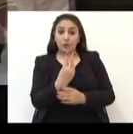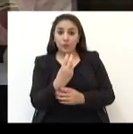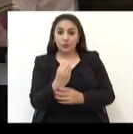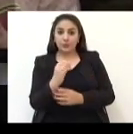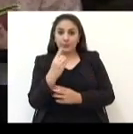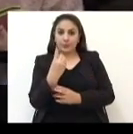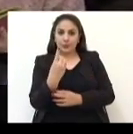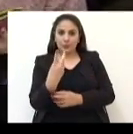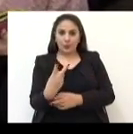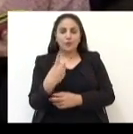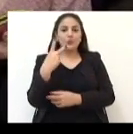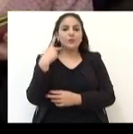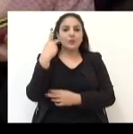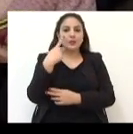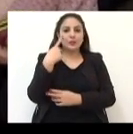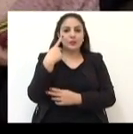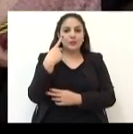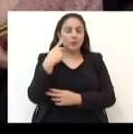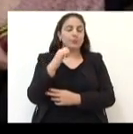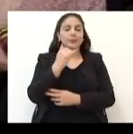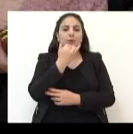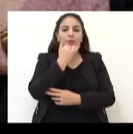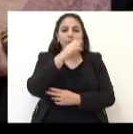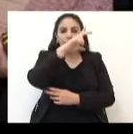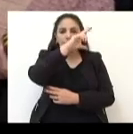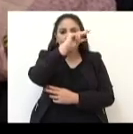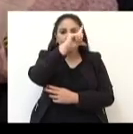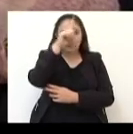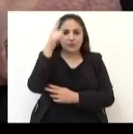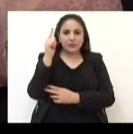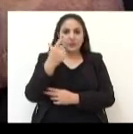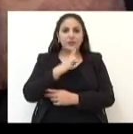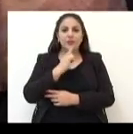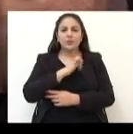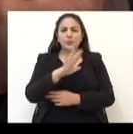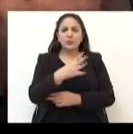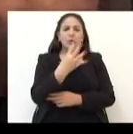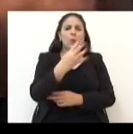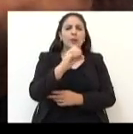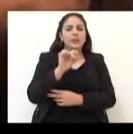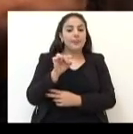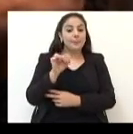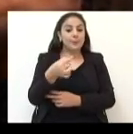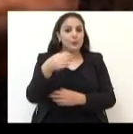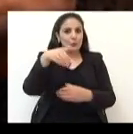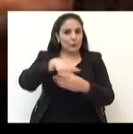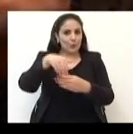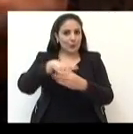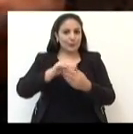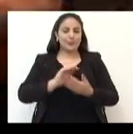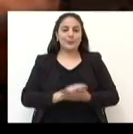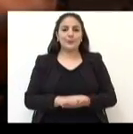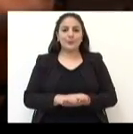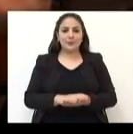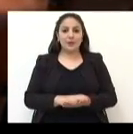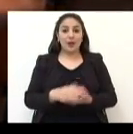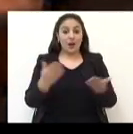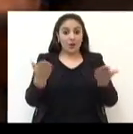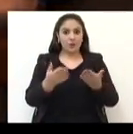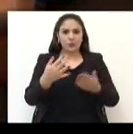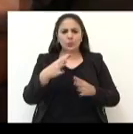2012, Luciano foi eleito prefeito com cerca de 40 mil votos. Neste pleito, os números